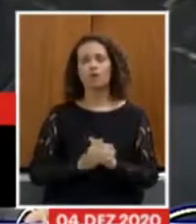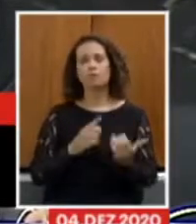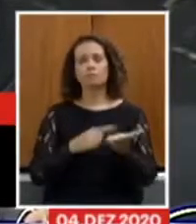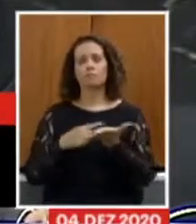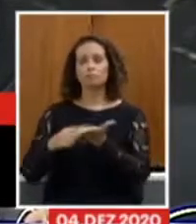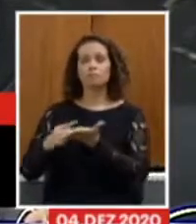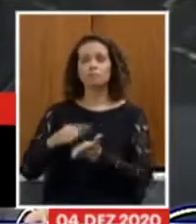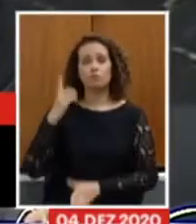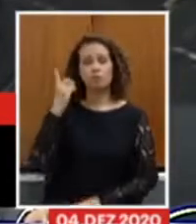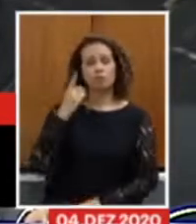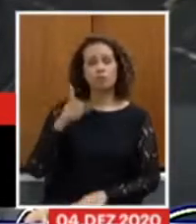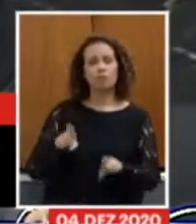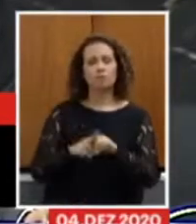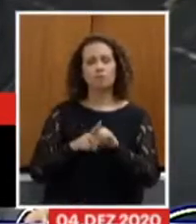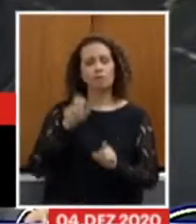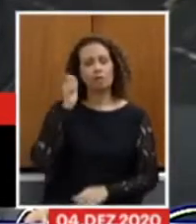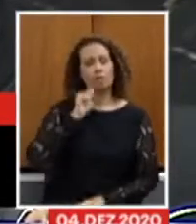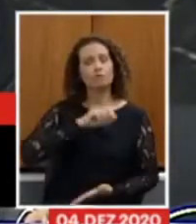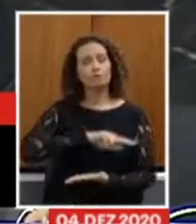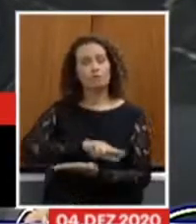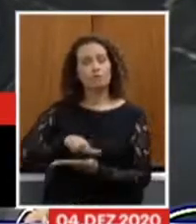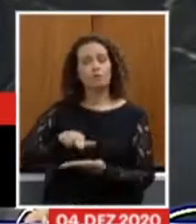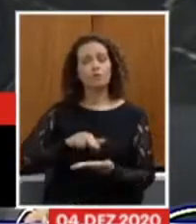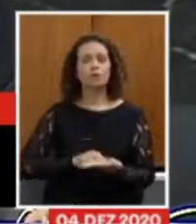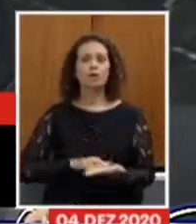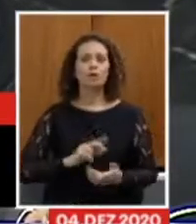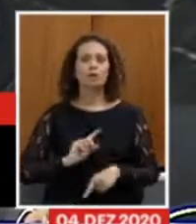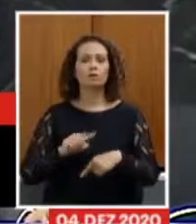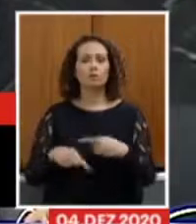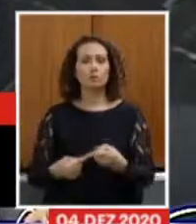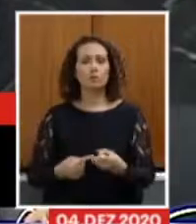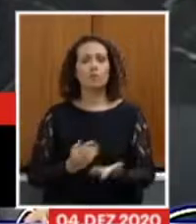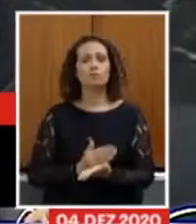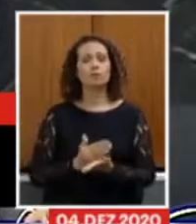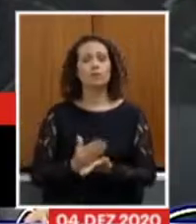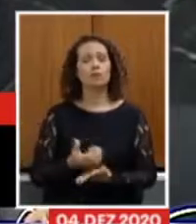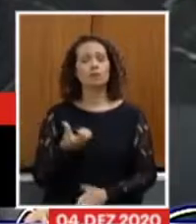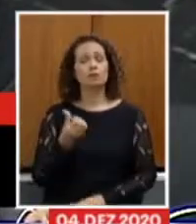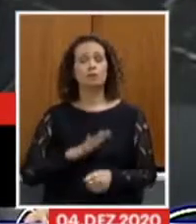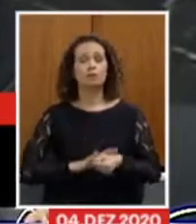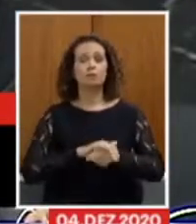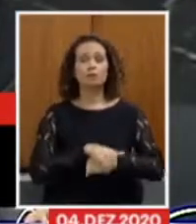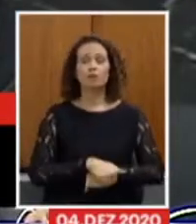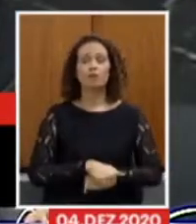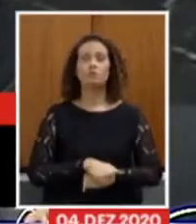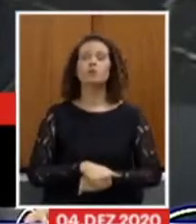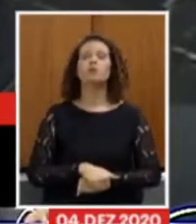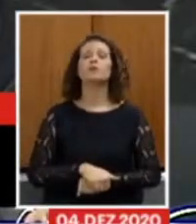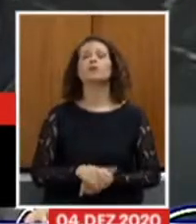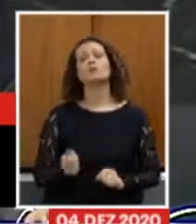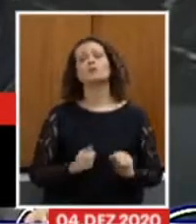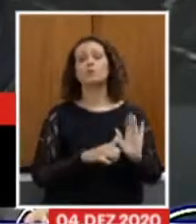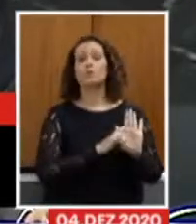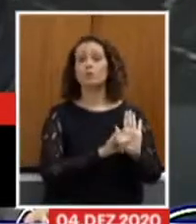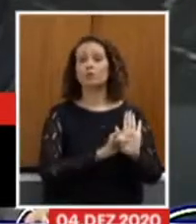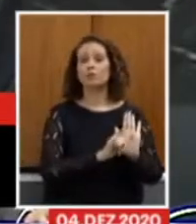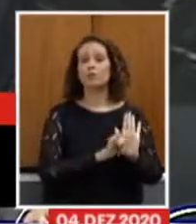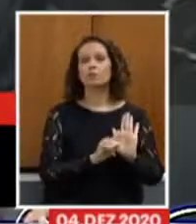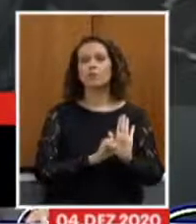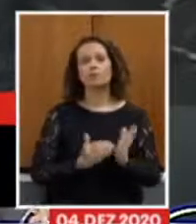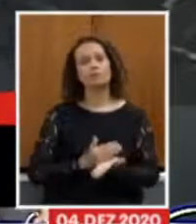as deputadas e os deputados para a extraordinária de logo mais, às 18 horas, nos termos do edital de convocação. Levanta-se a